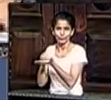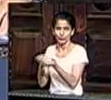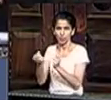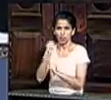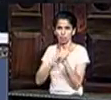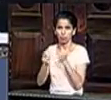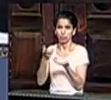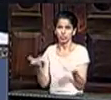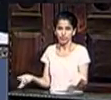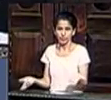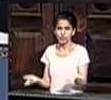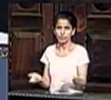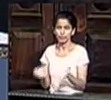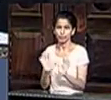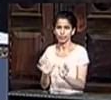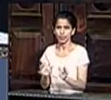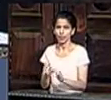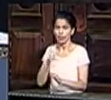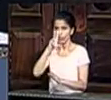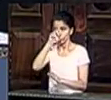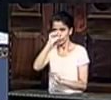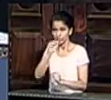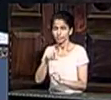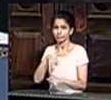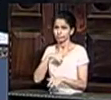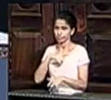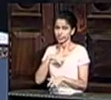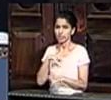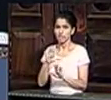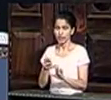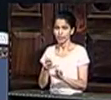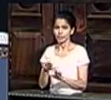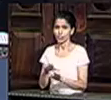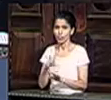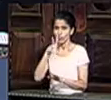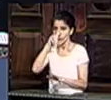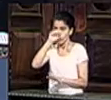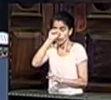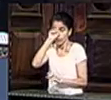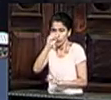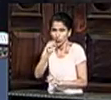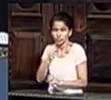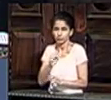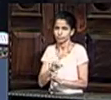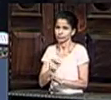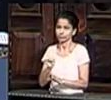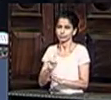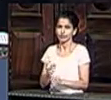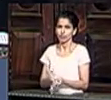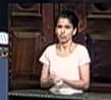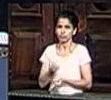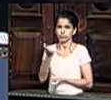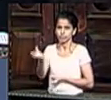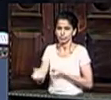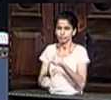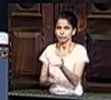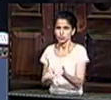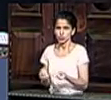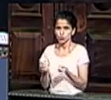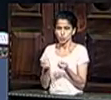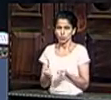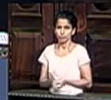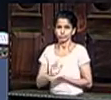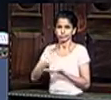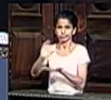uma crise gravíssima a uma crise grave mas sobretudo a uma despesa tão grande